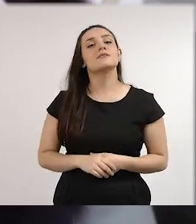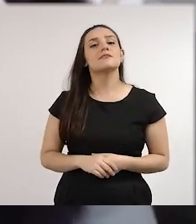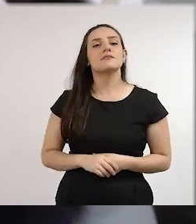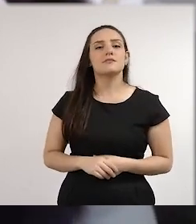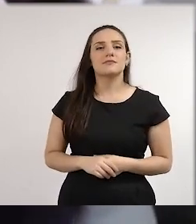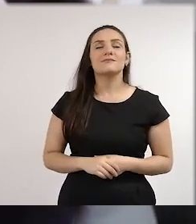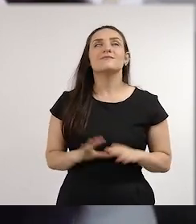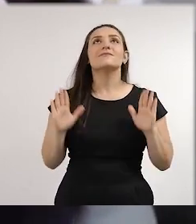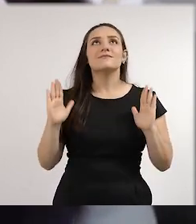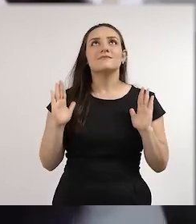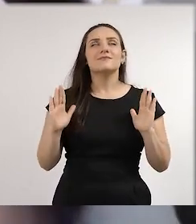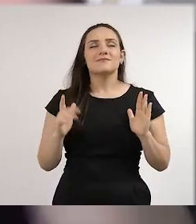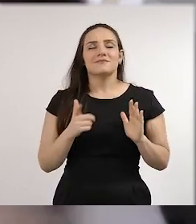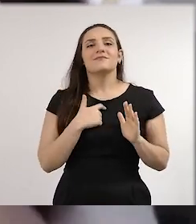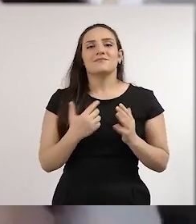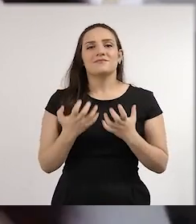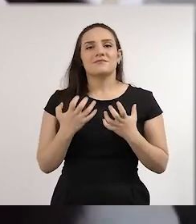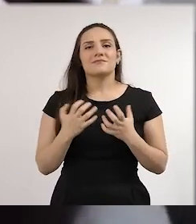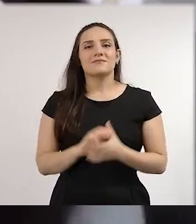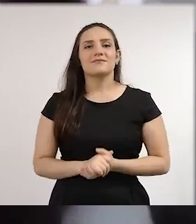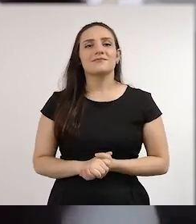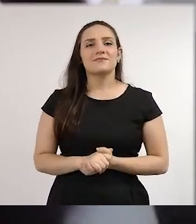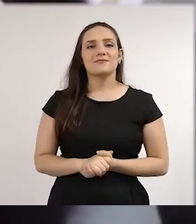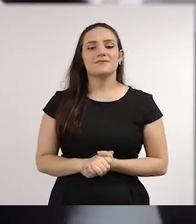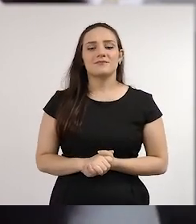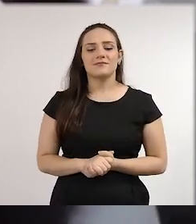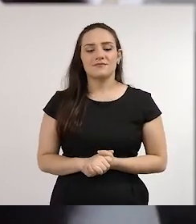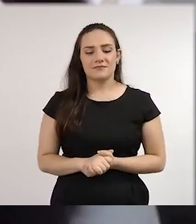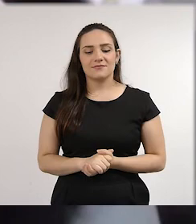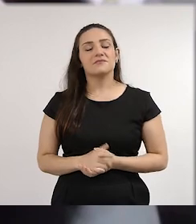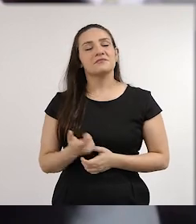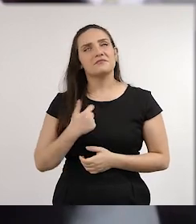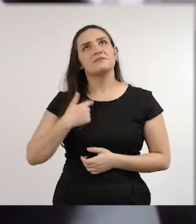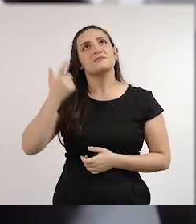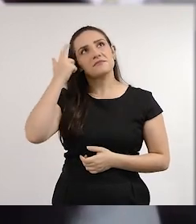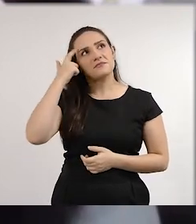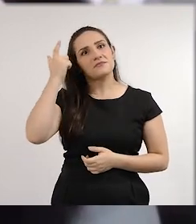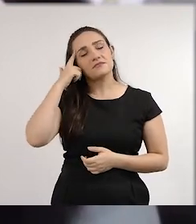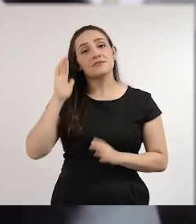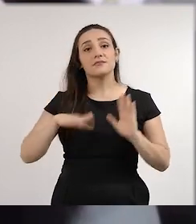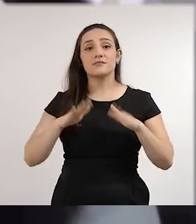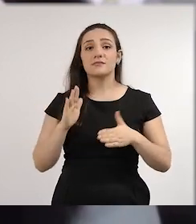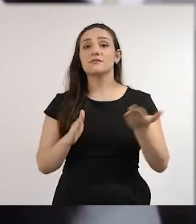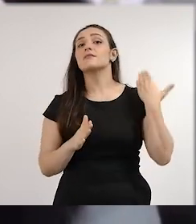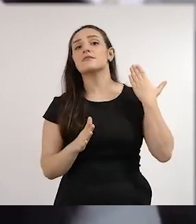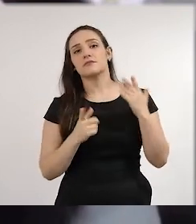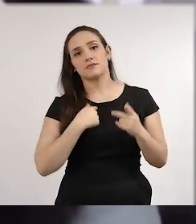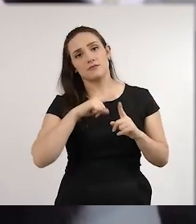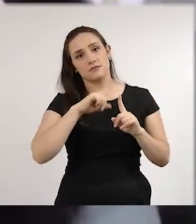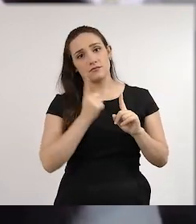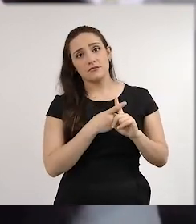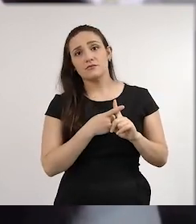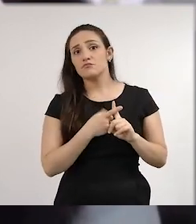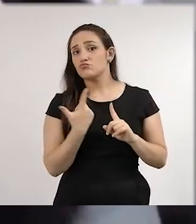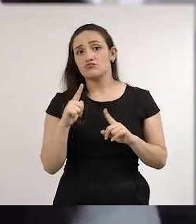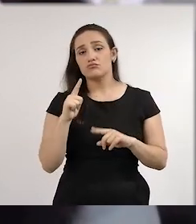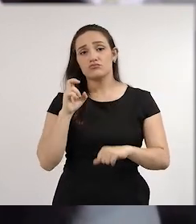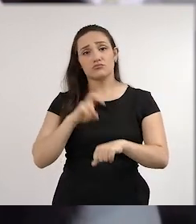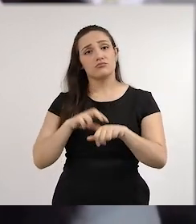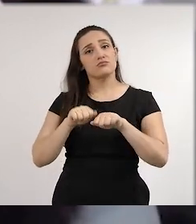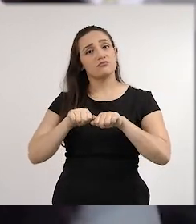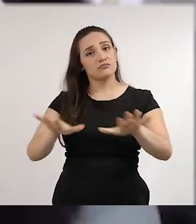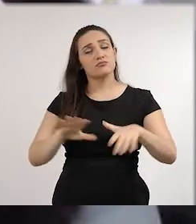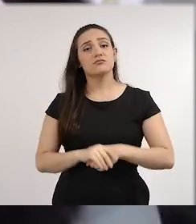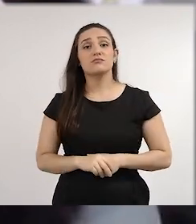Deus quiser, eu estou nessa também. Quando eu engravidei, ainda não estávamos nessa Pandemia,